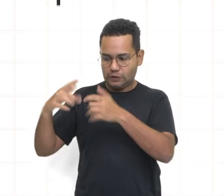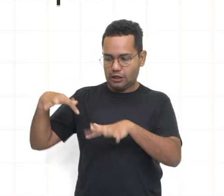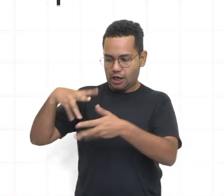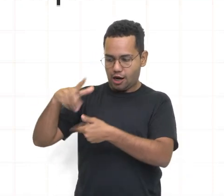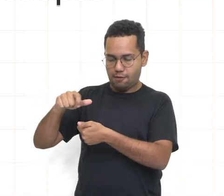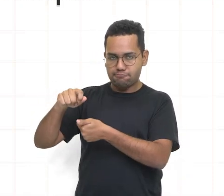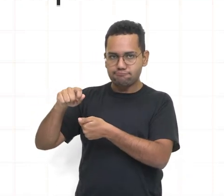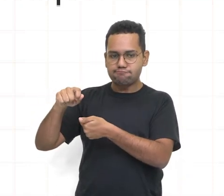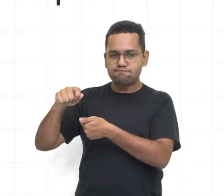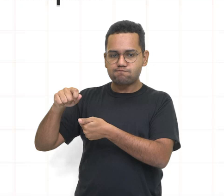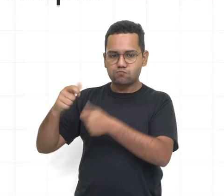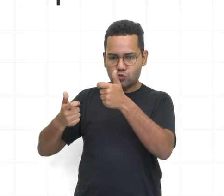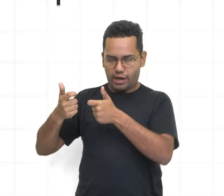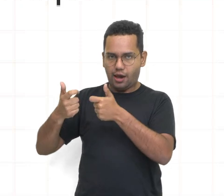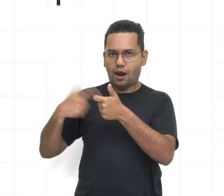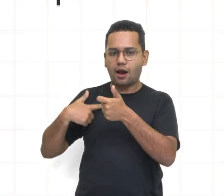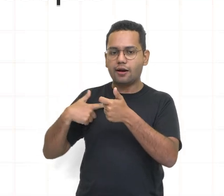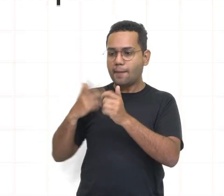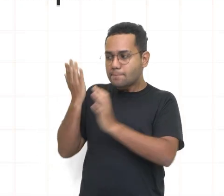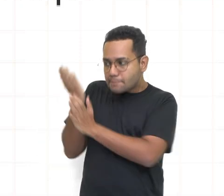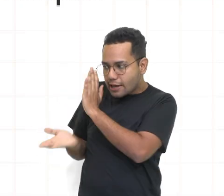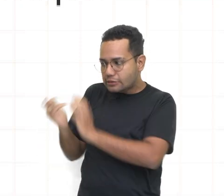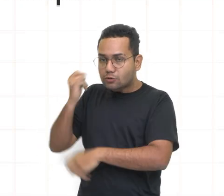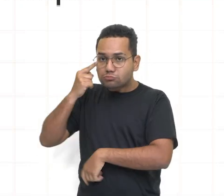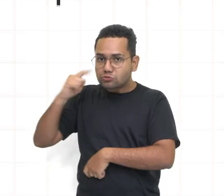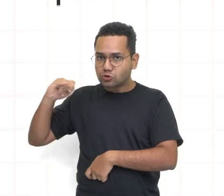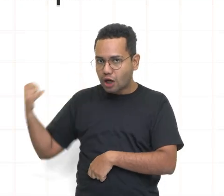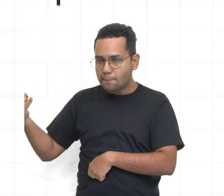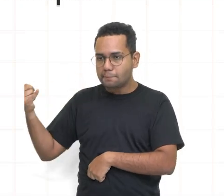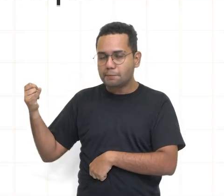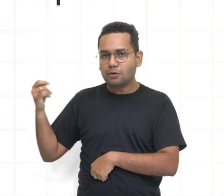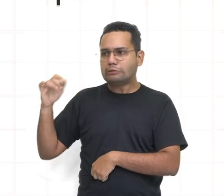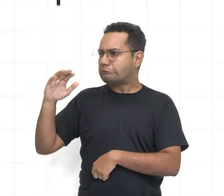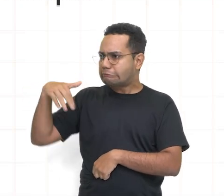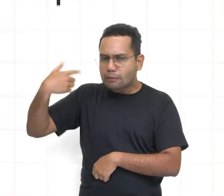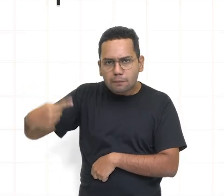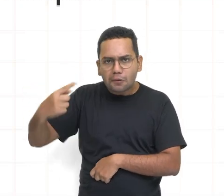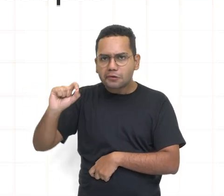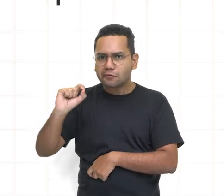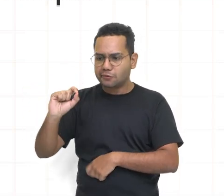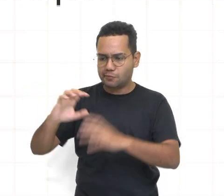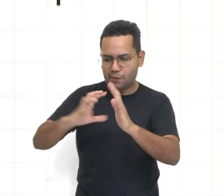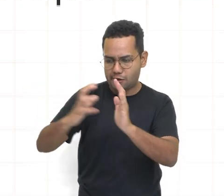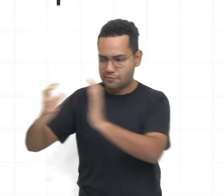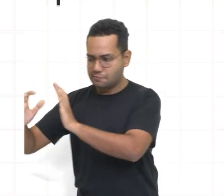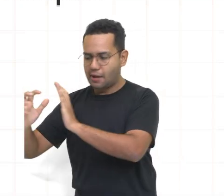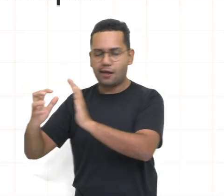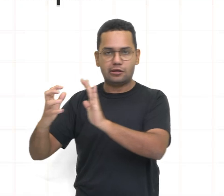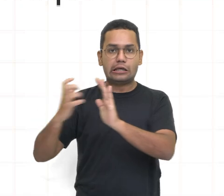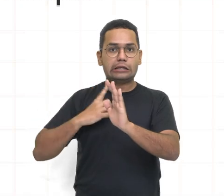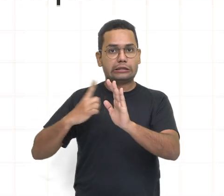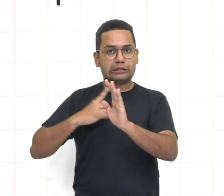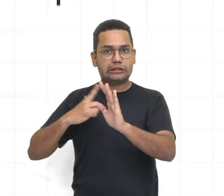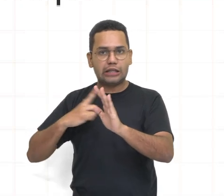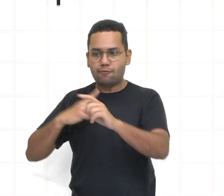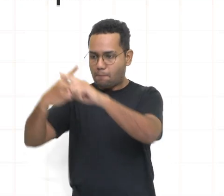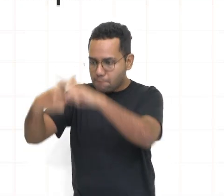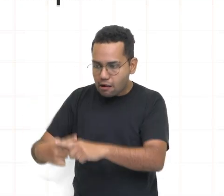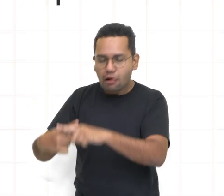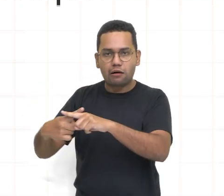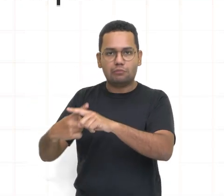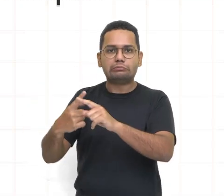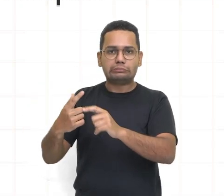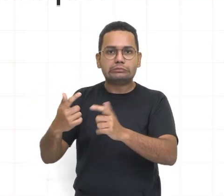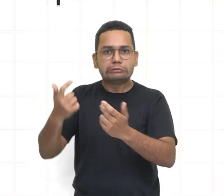uma vez, comunistas e nacionalistas se degladiam, se enfrentam em um conflito armado.